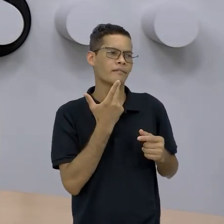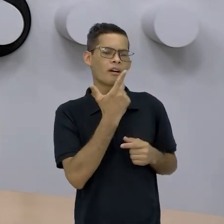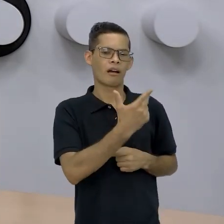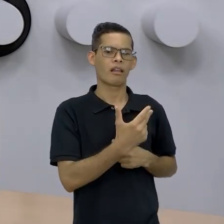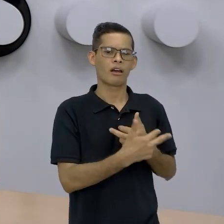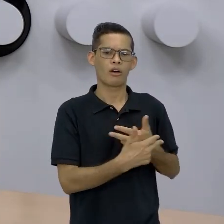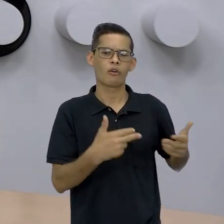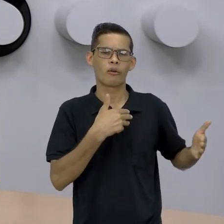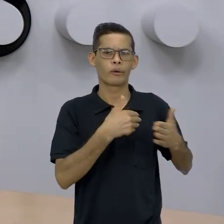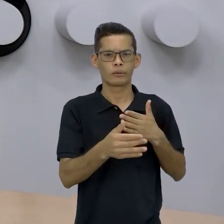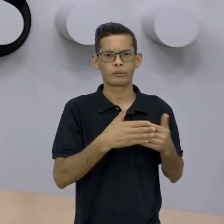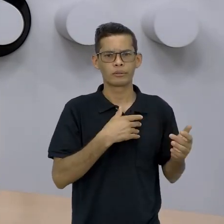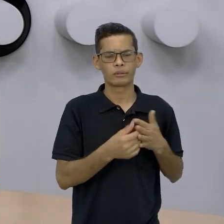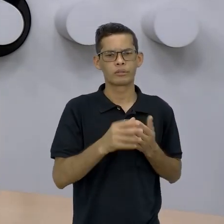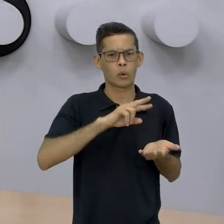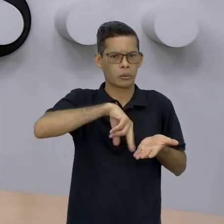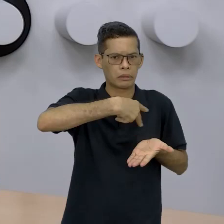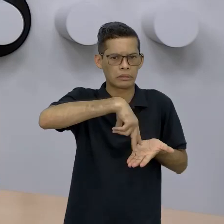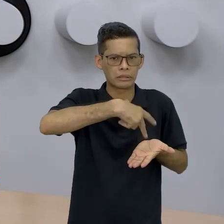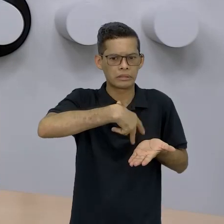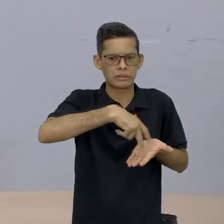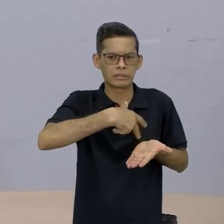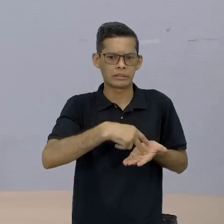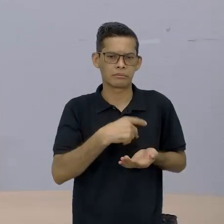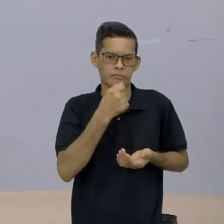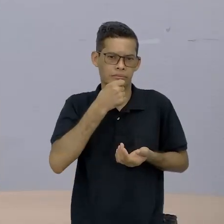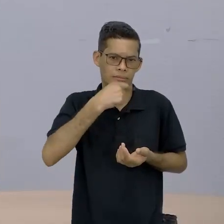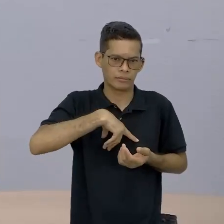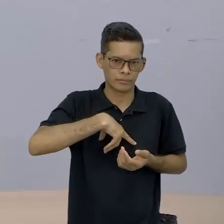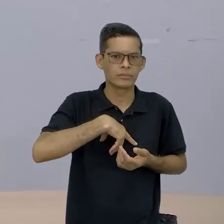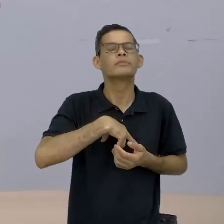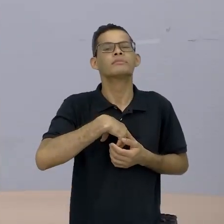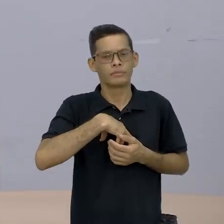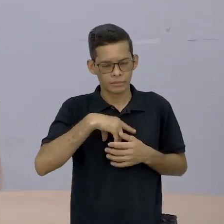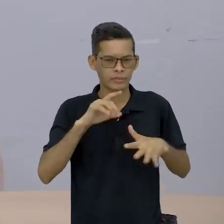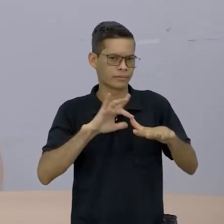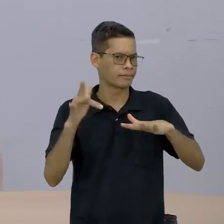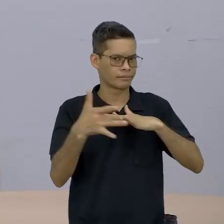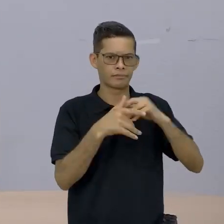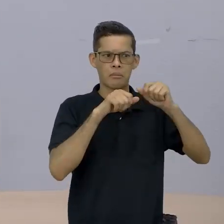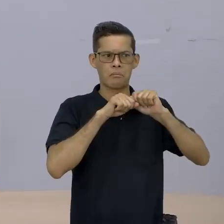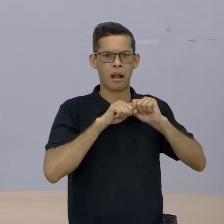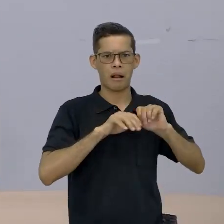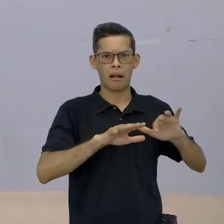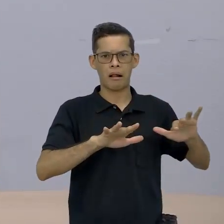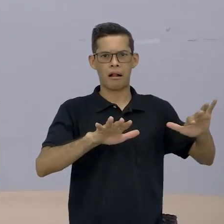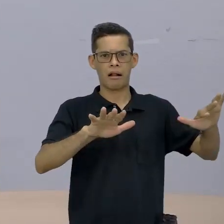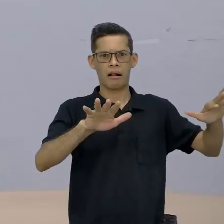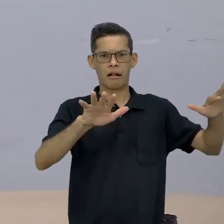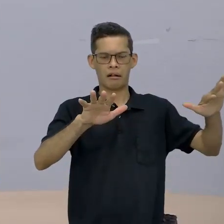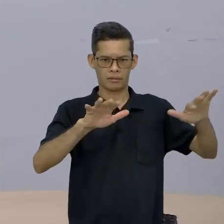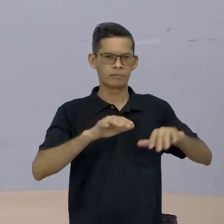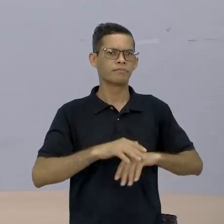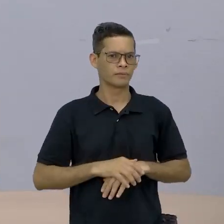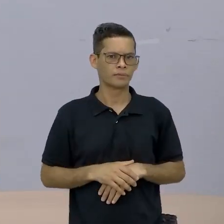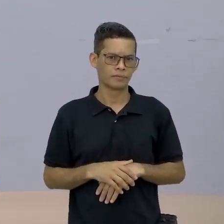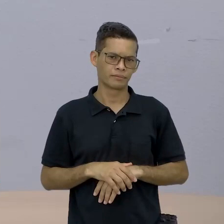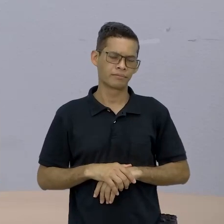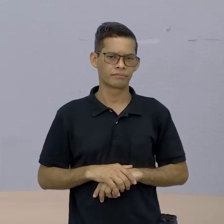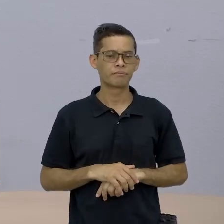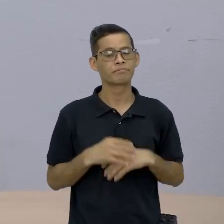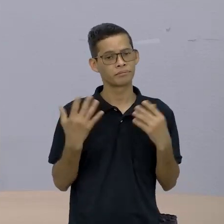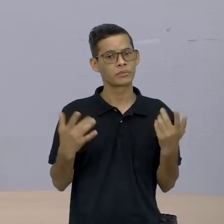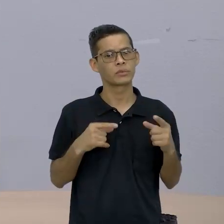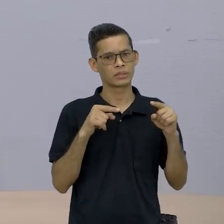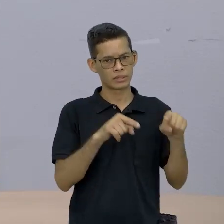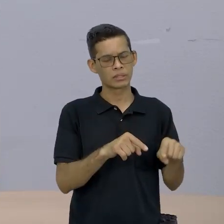lá que viralizar com uma dancinha, Ah, você já caiu nas redes sociais. Pois é. Aí você já virou uma estrela. e Já, aí né? as noções